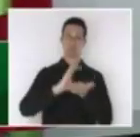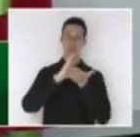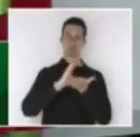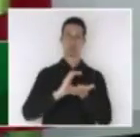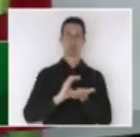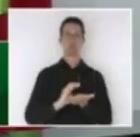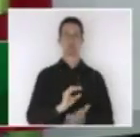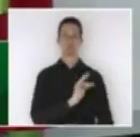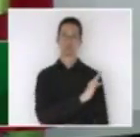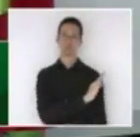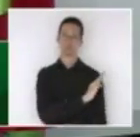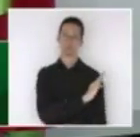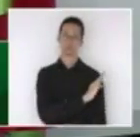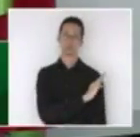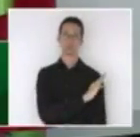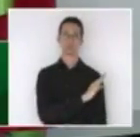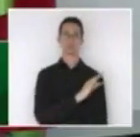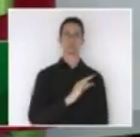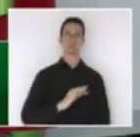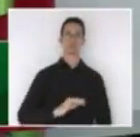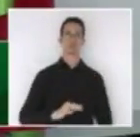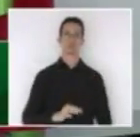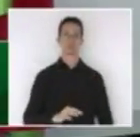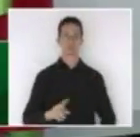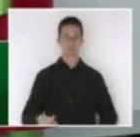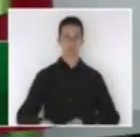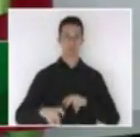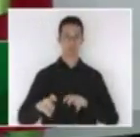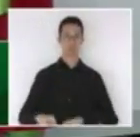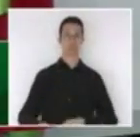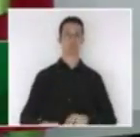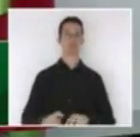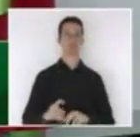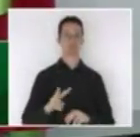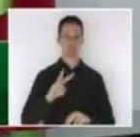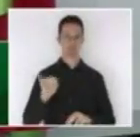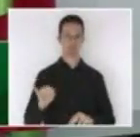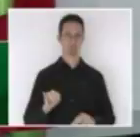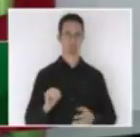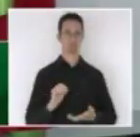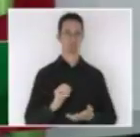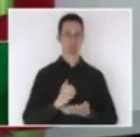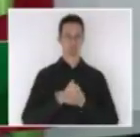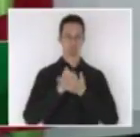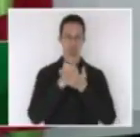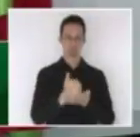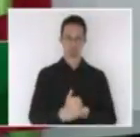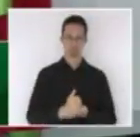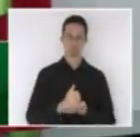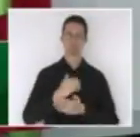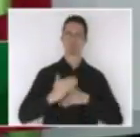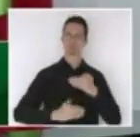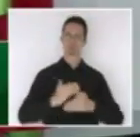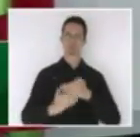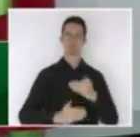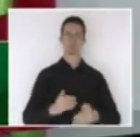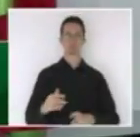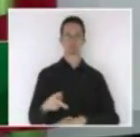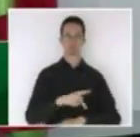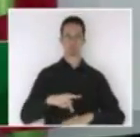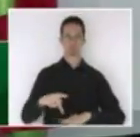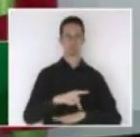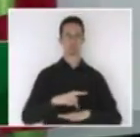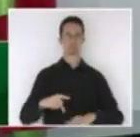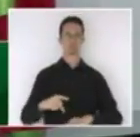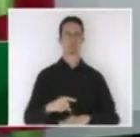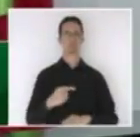e Industriais, que certamente vão dar uma contribuição imensa para o desenvolvimento do país. Por isso, eu